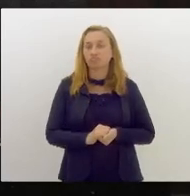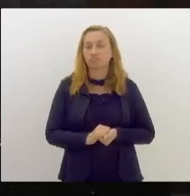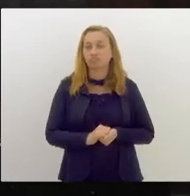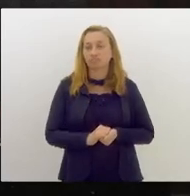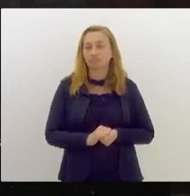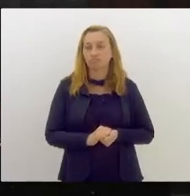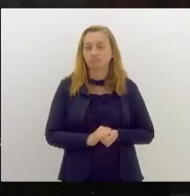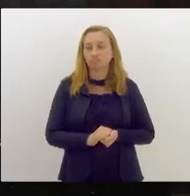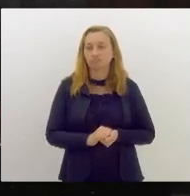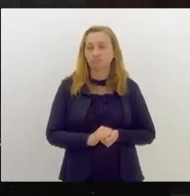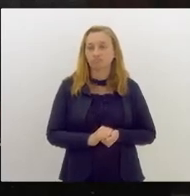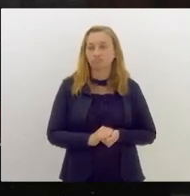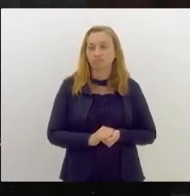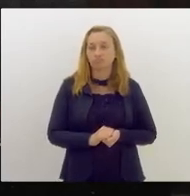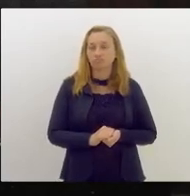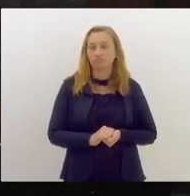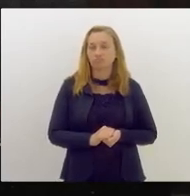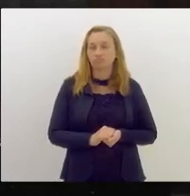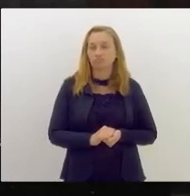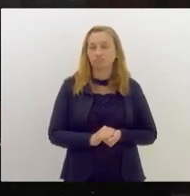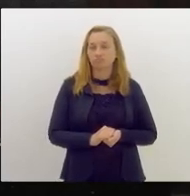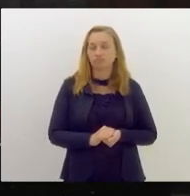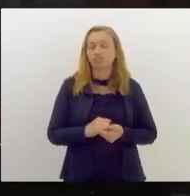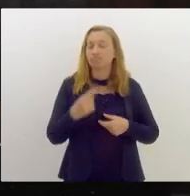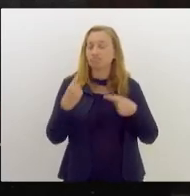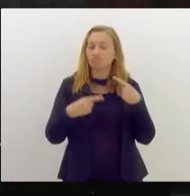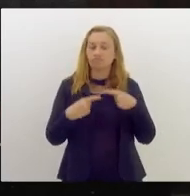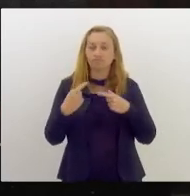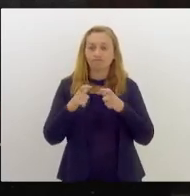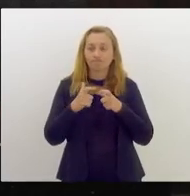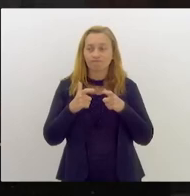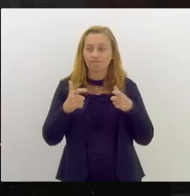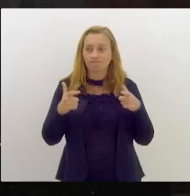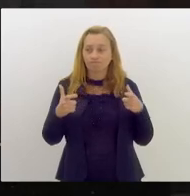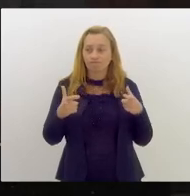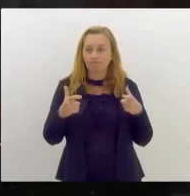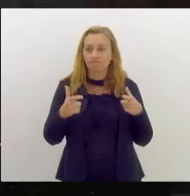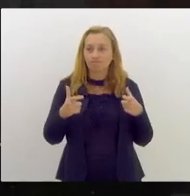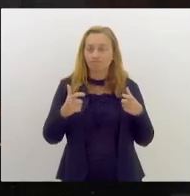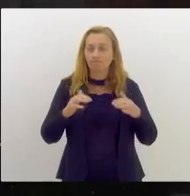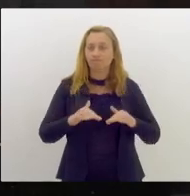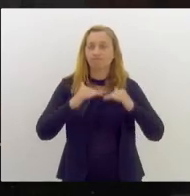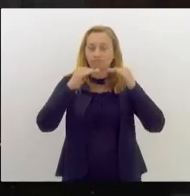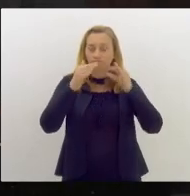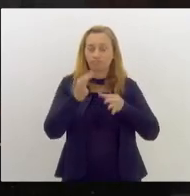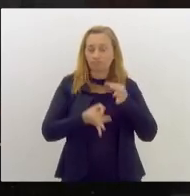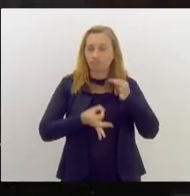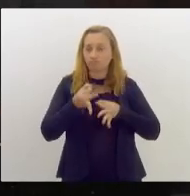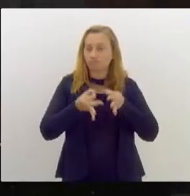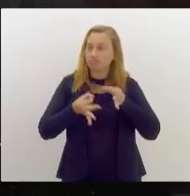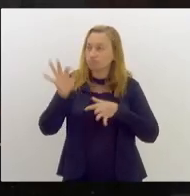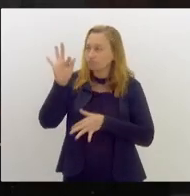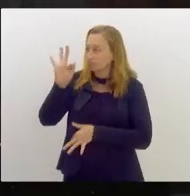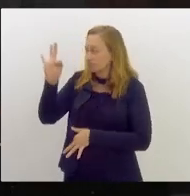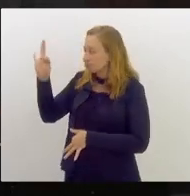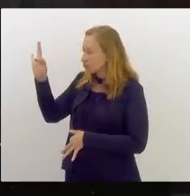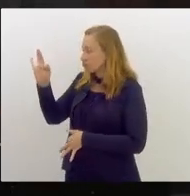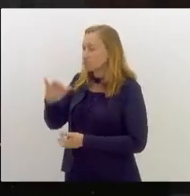sendo intensamente debatido no Supremo Tribunal Federal